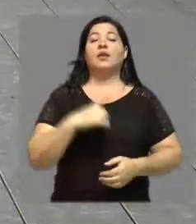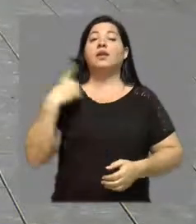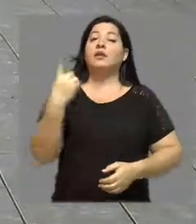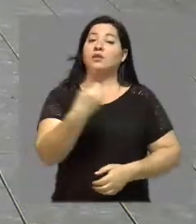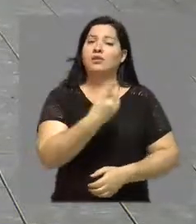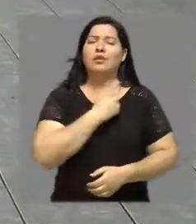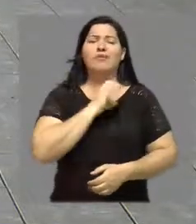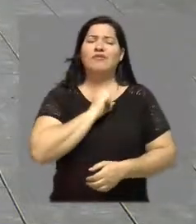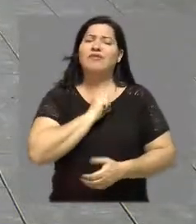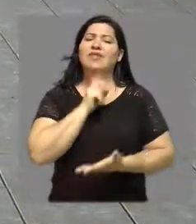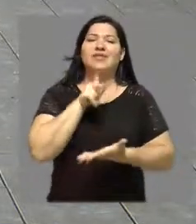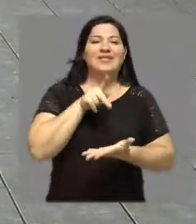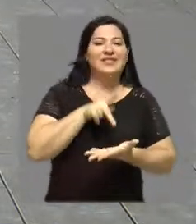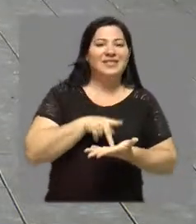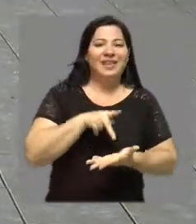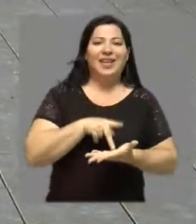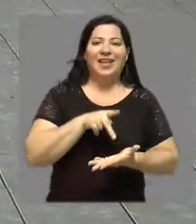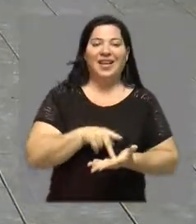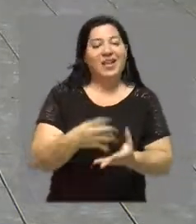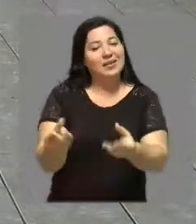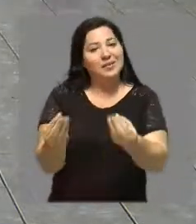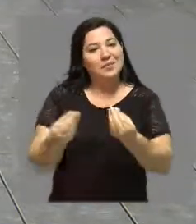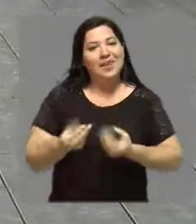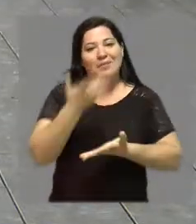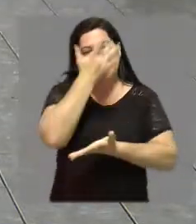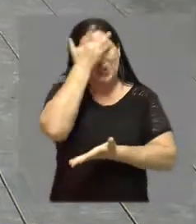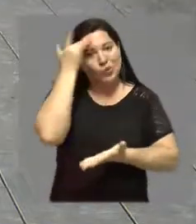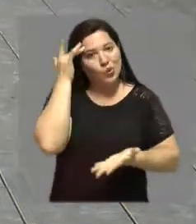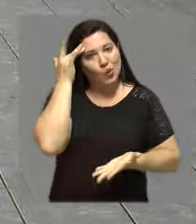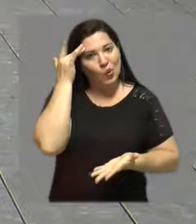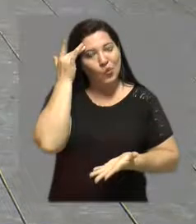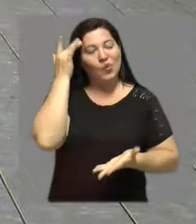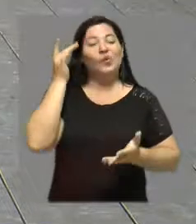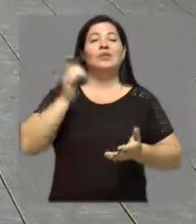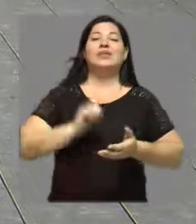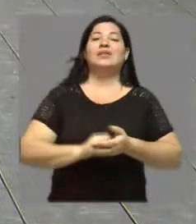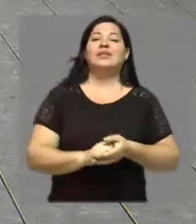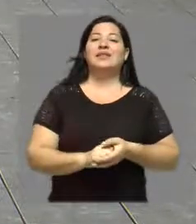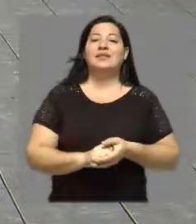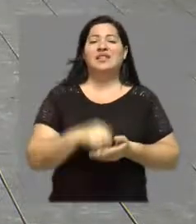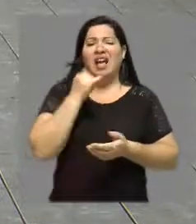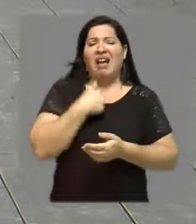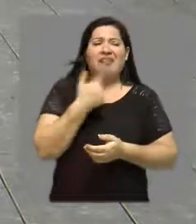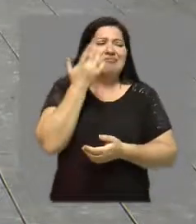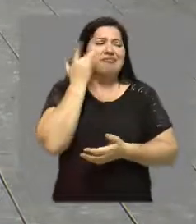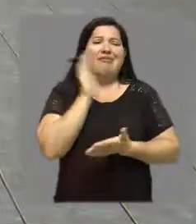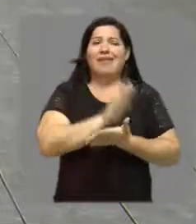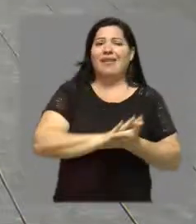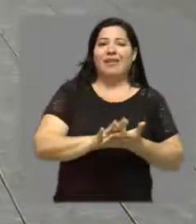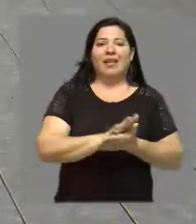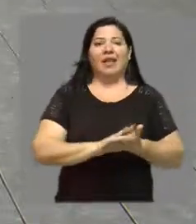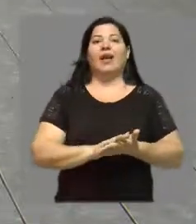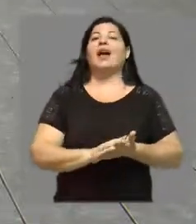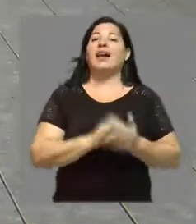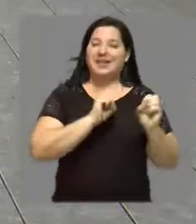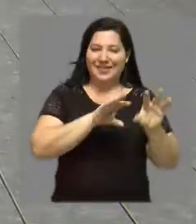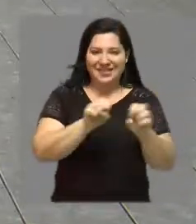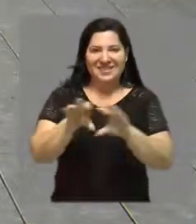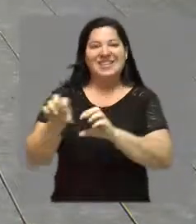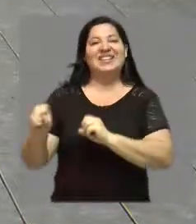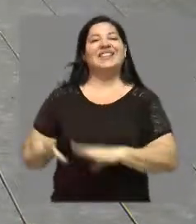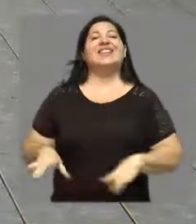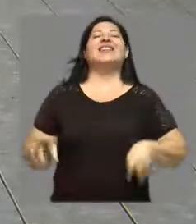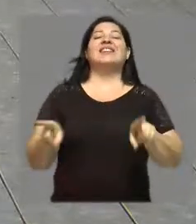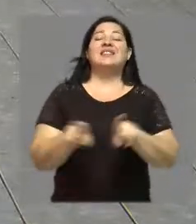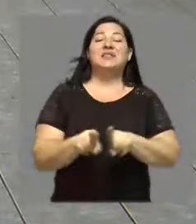nós gostaríamos realmente de receber essas pessoas. Se disser, eu não sei fazer nada, aqui a gente